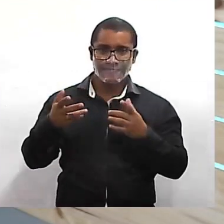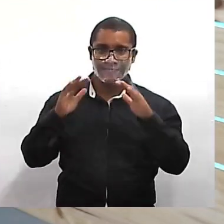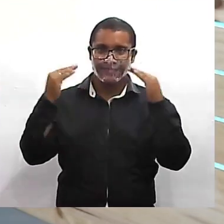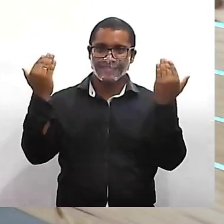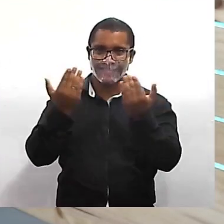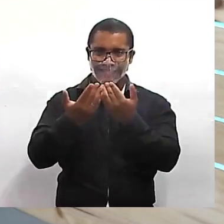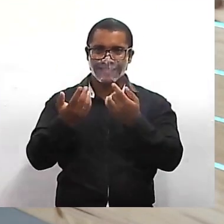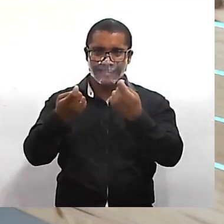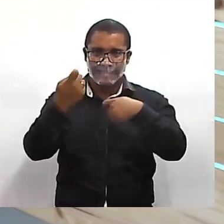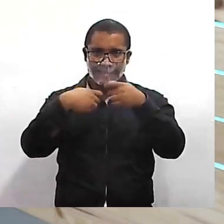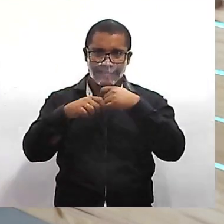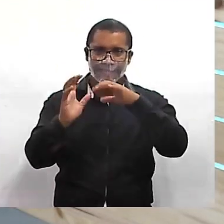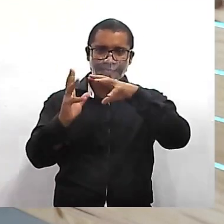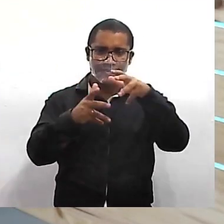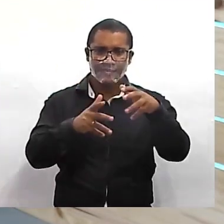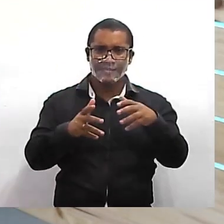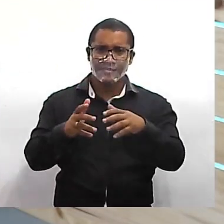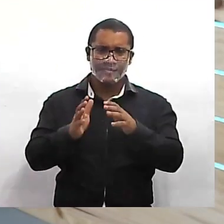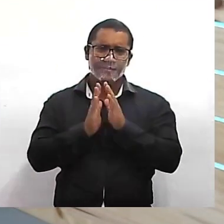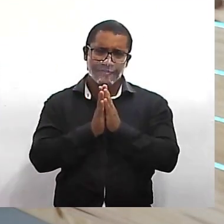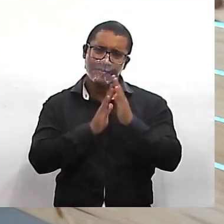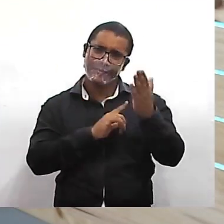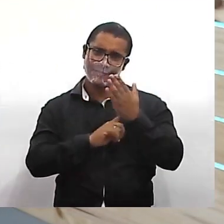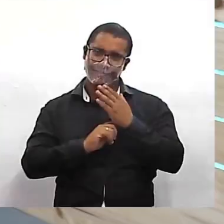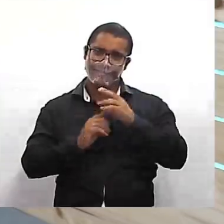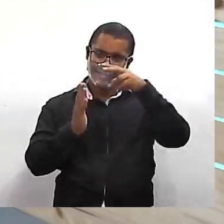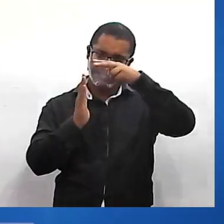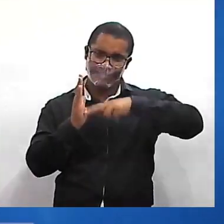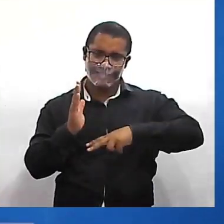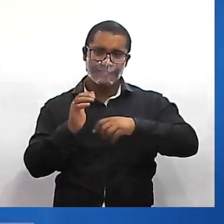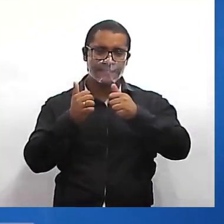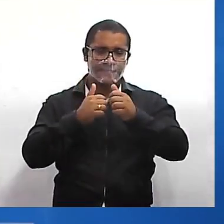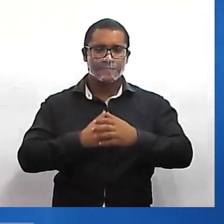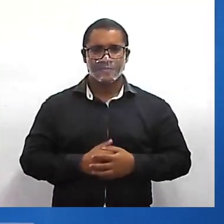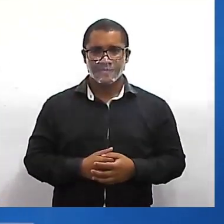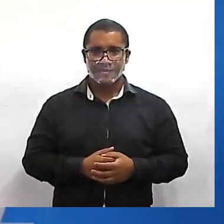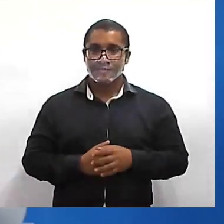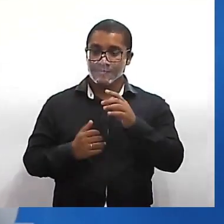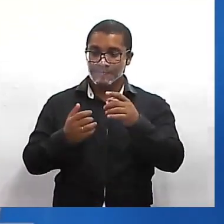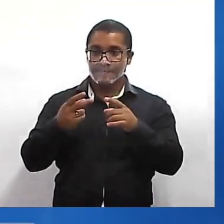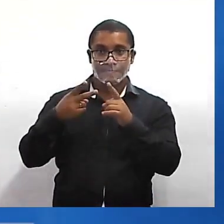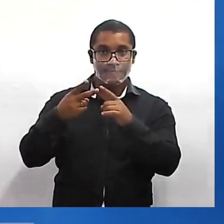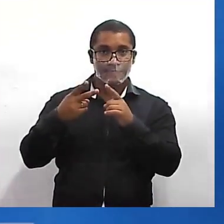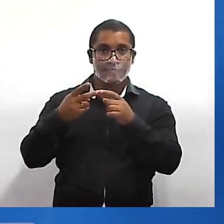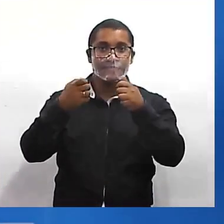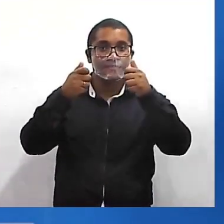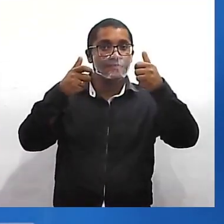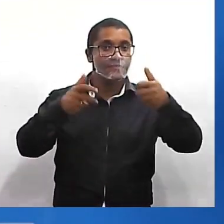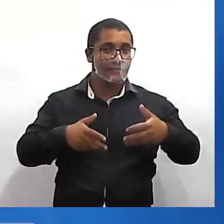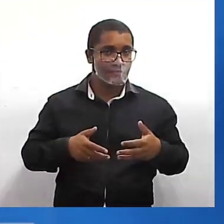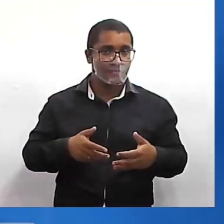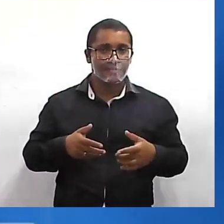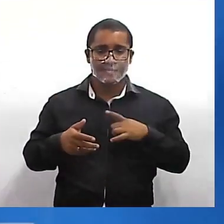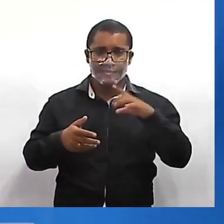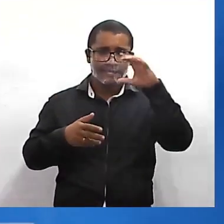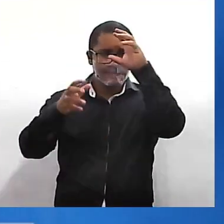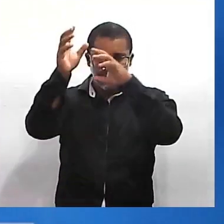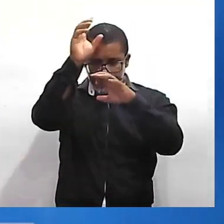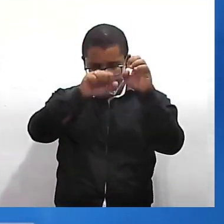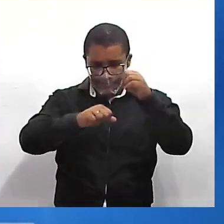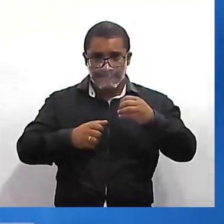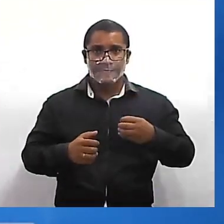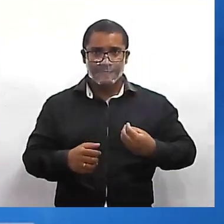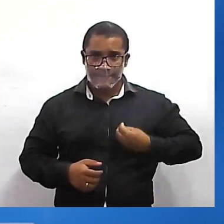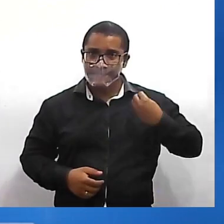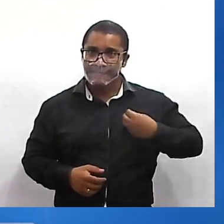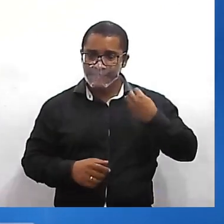Mundial. André, tu me ajuda a ler, por favor? Sim, vamos lá então. A segunda competência, ela diz o seguinte: aprendizagem ativa